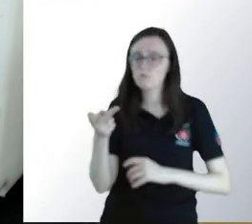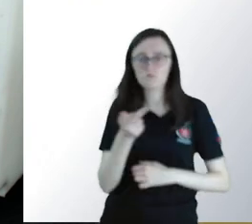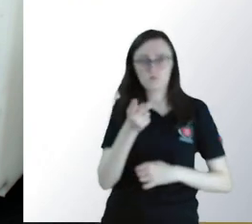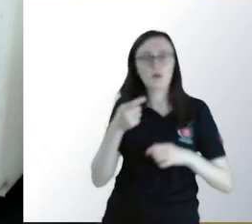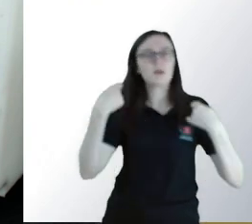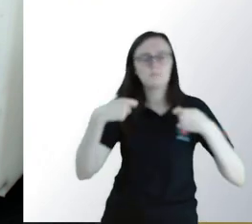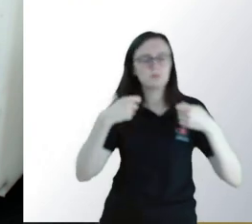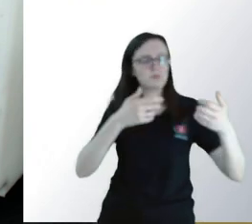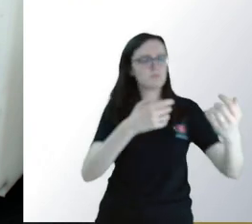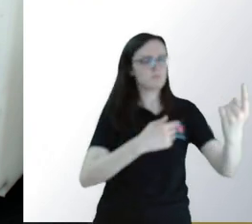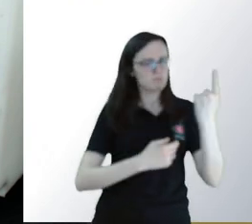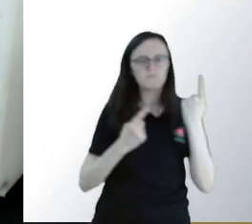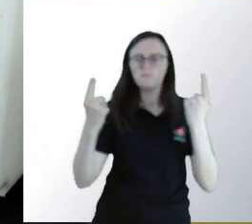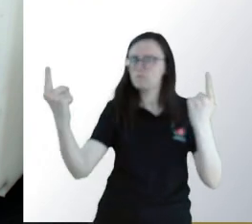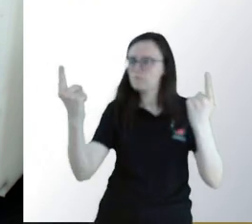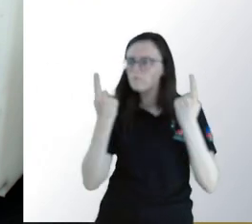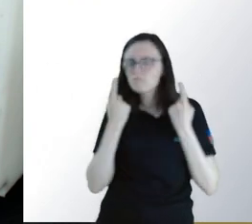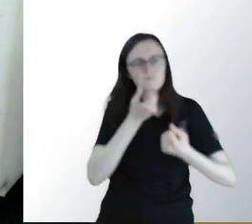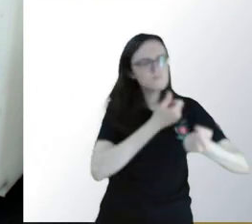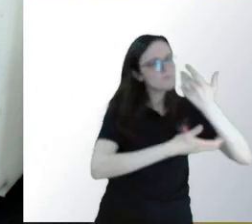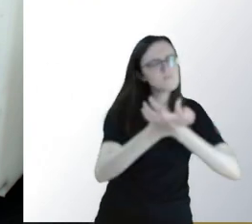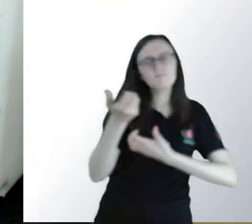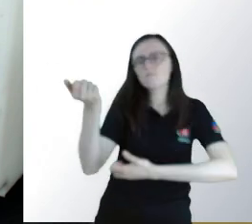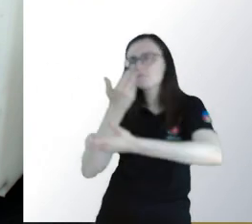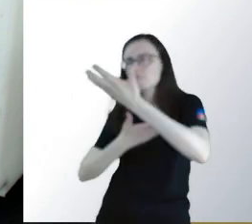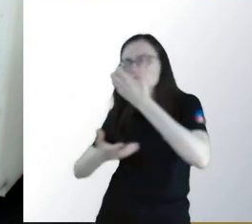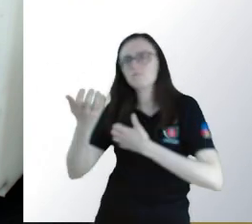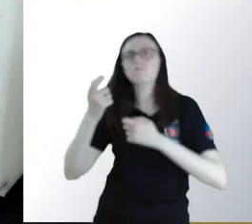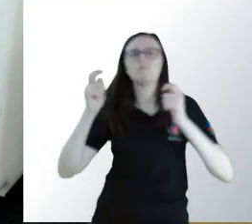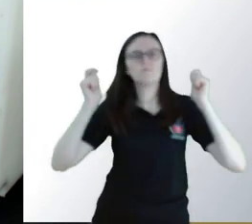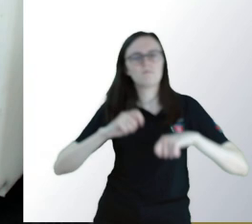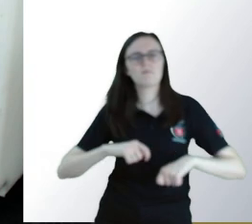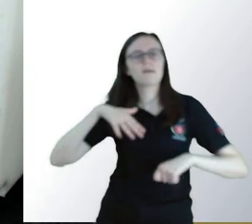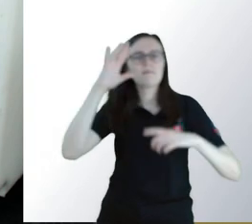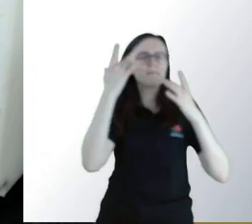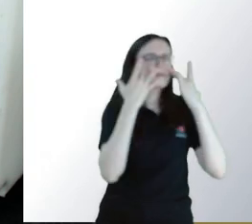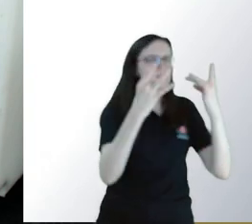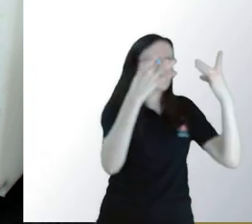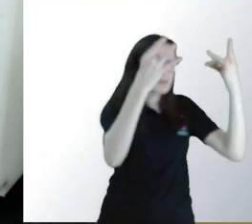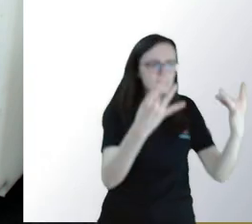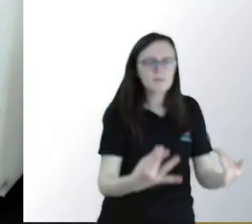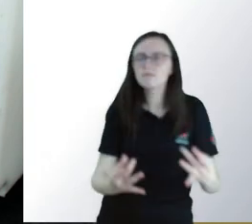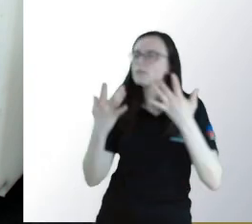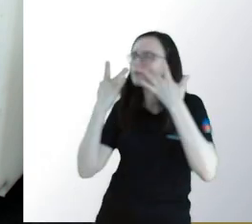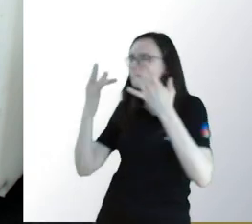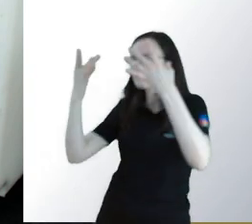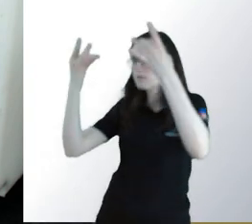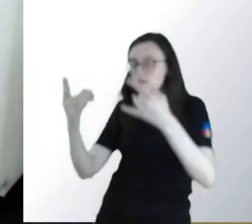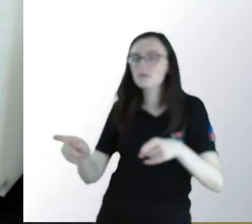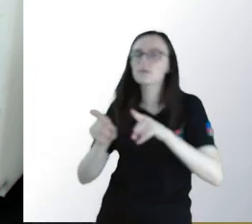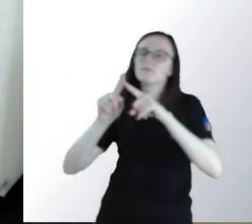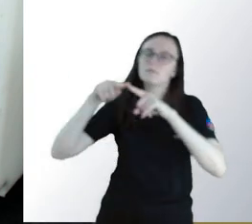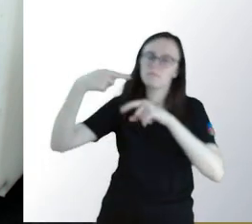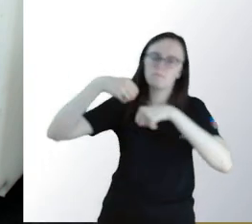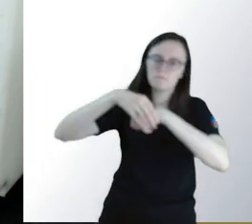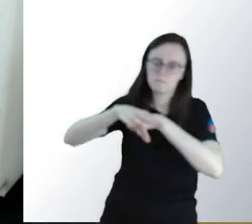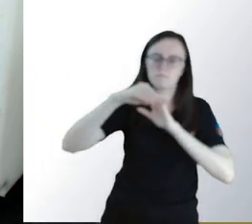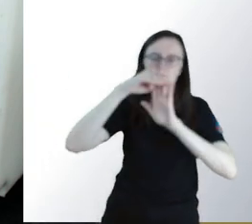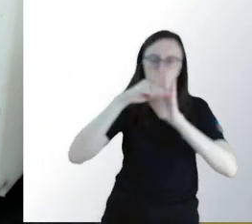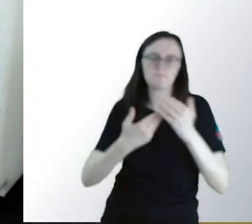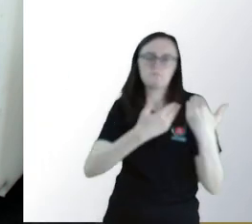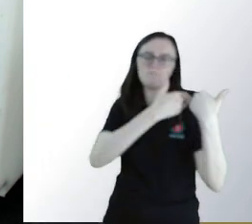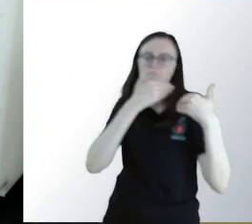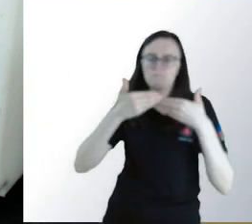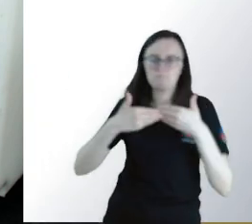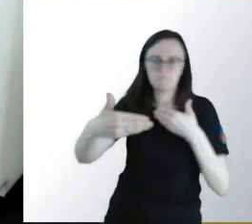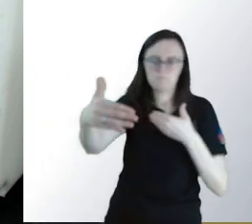ser acolhidos, ouvidos, escutados de uma forma mais atenta e, claro que sim, encaminhados para assumir as responsabilizações